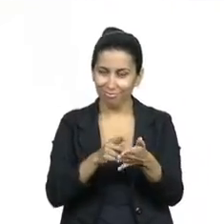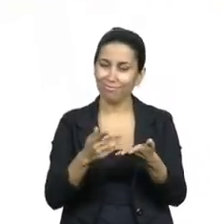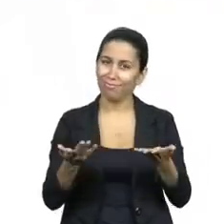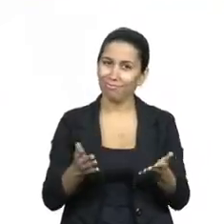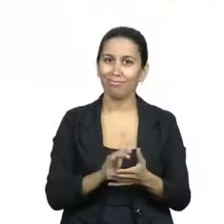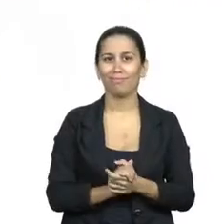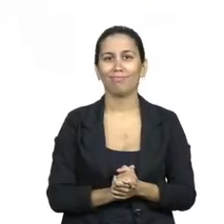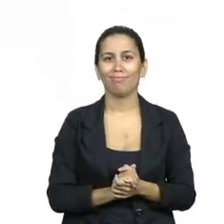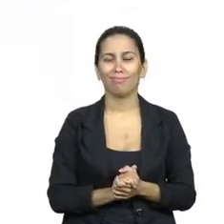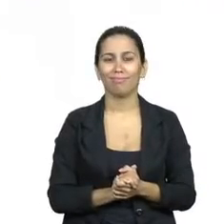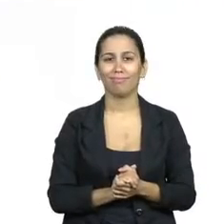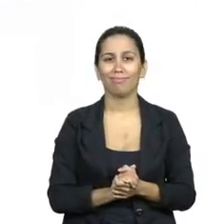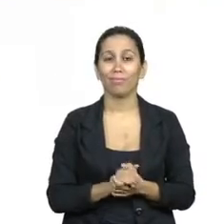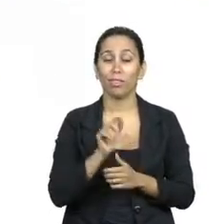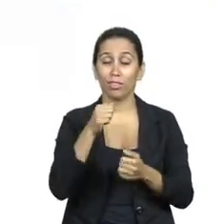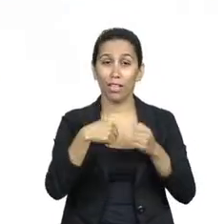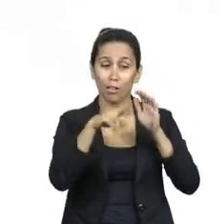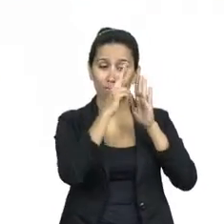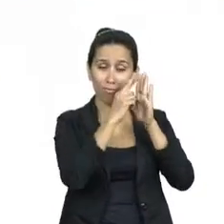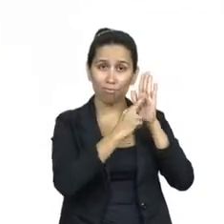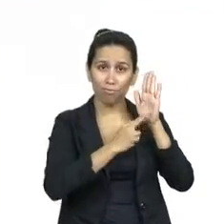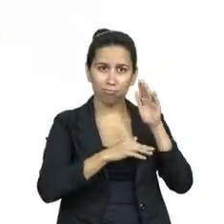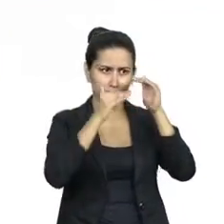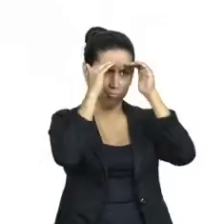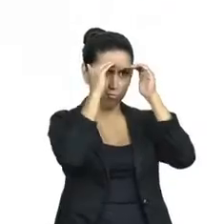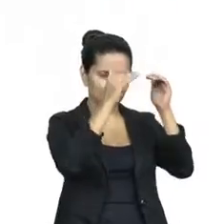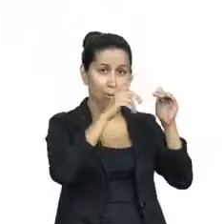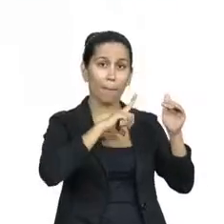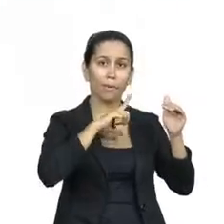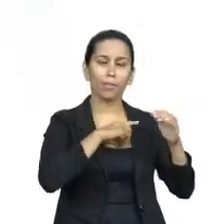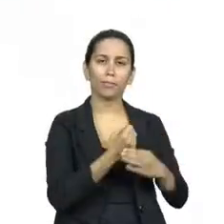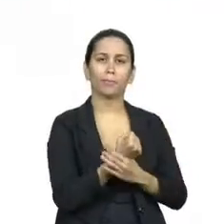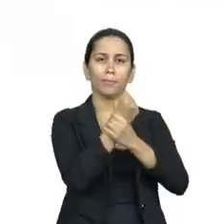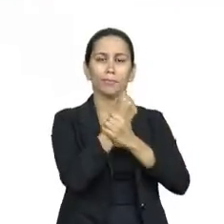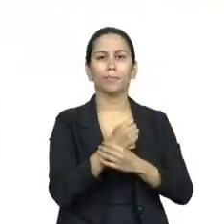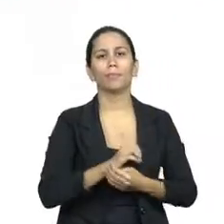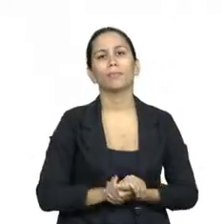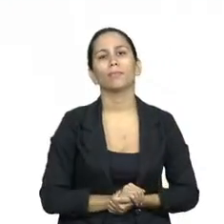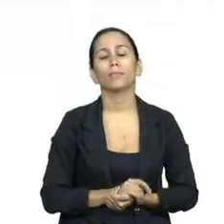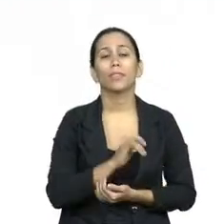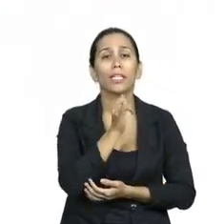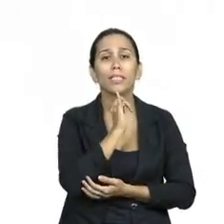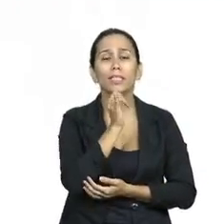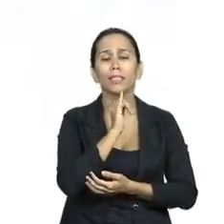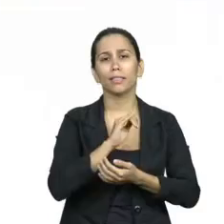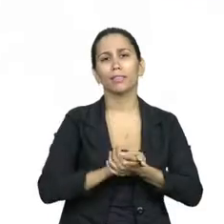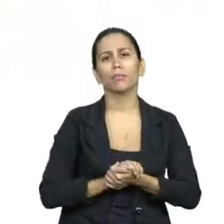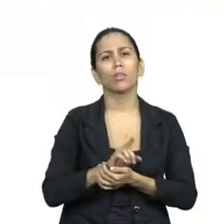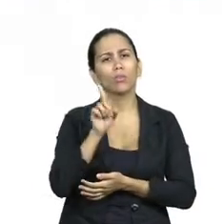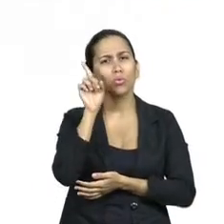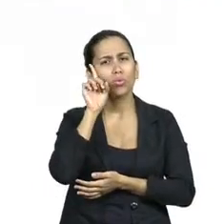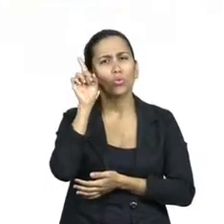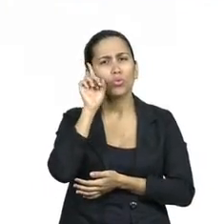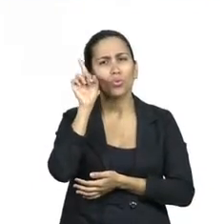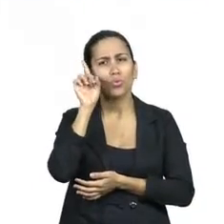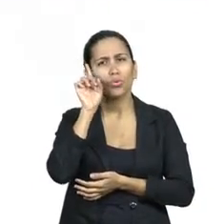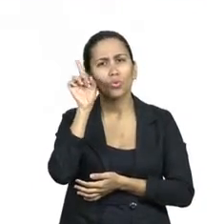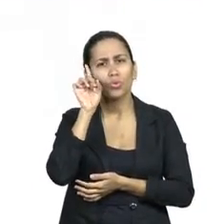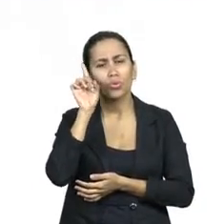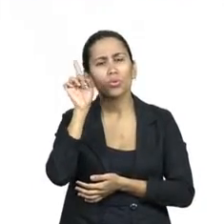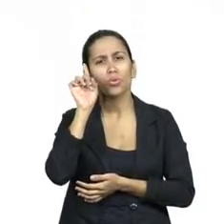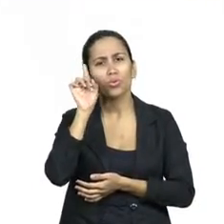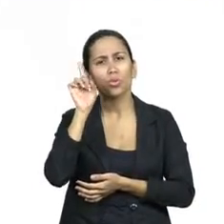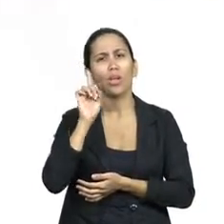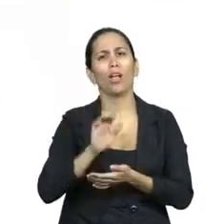você deve seguir os procedimentos que garantem a sua proteção. Por exemplo, todo dia os dispositivos de